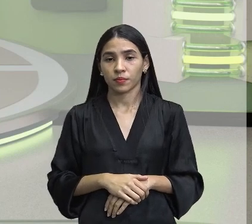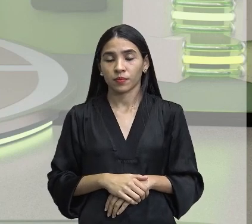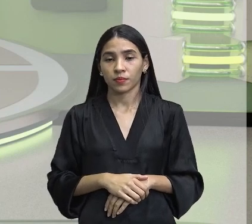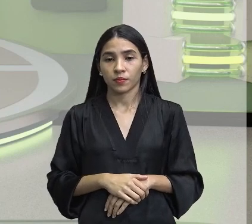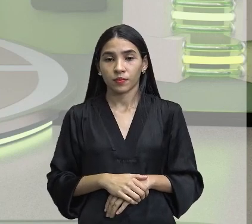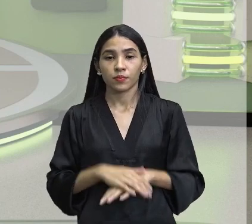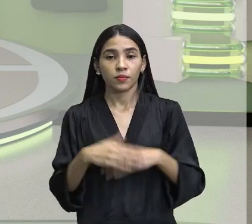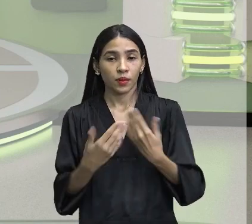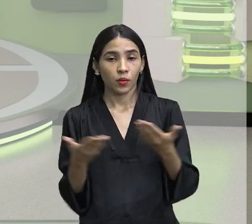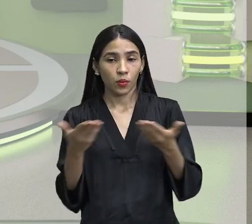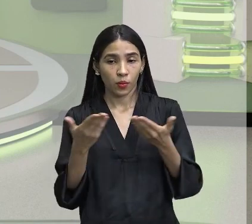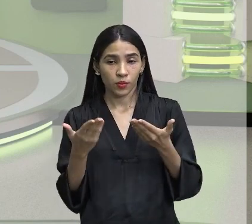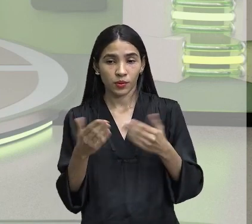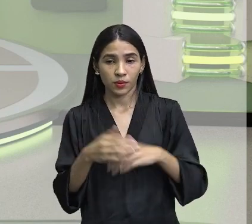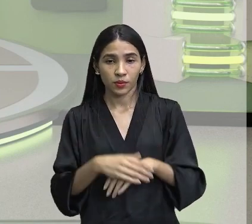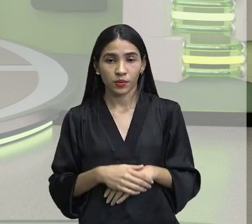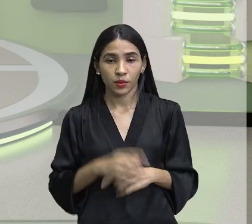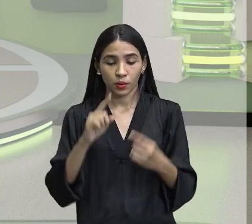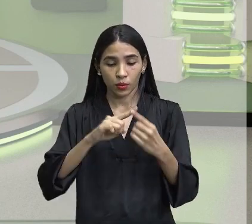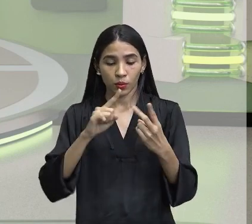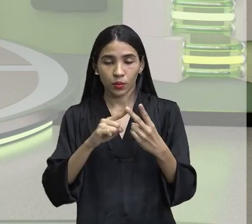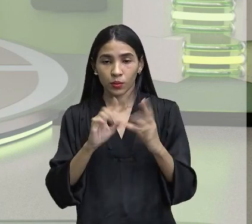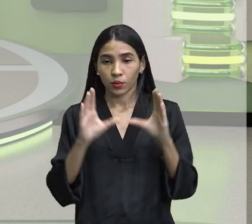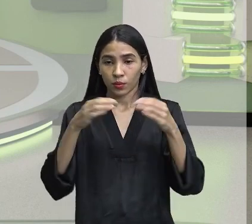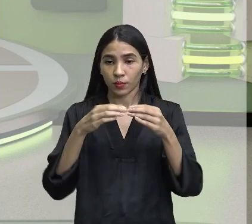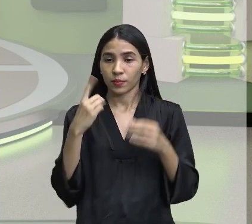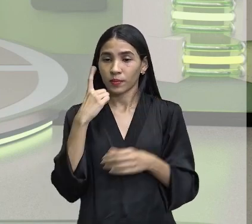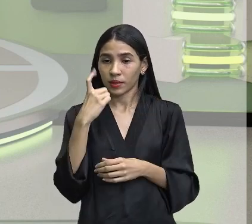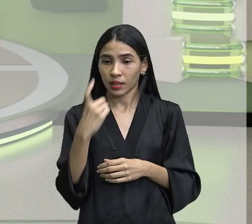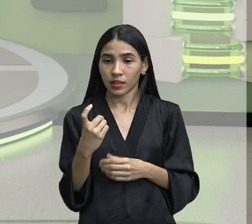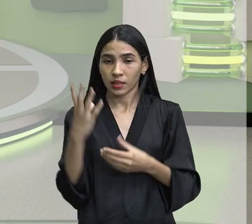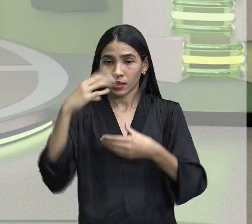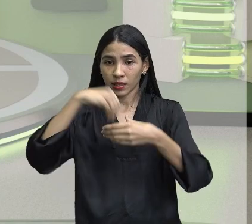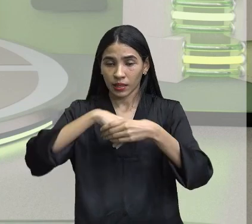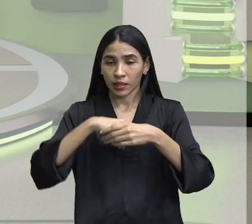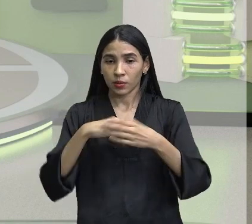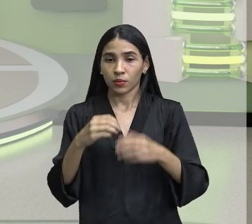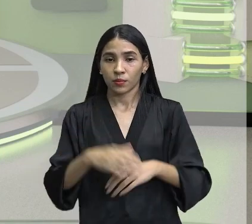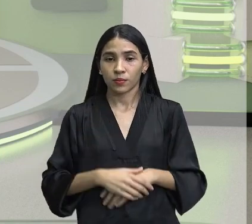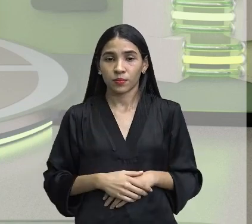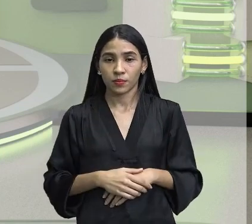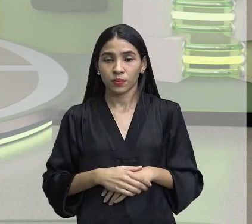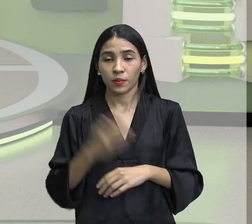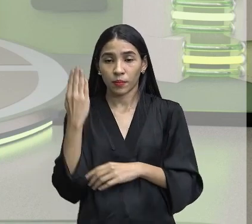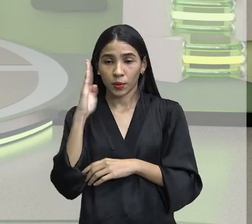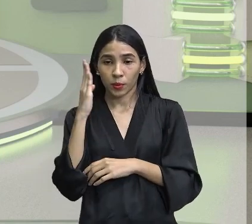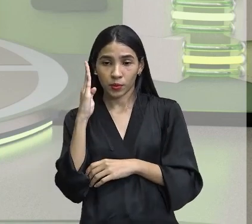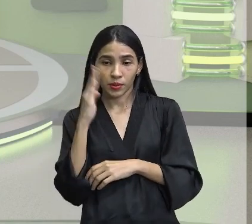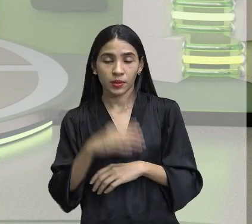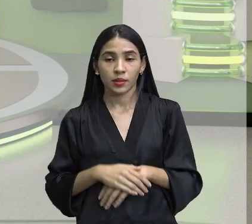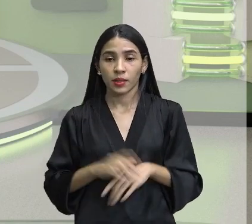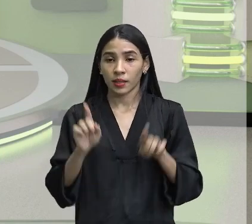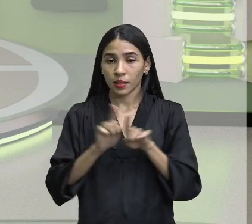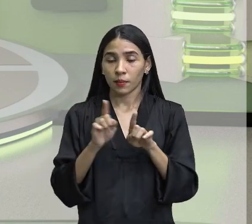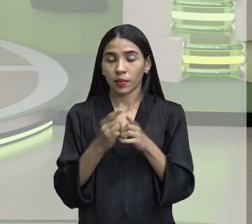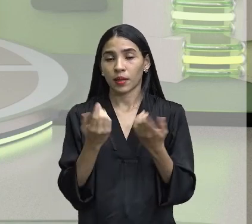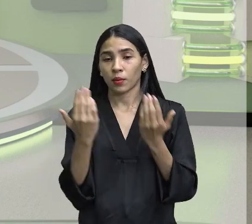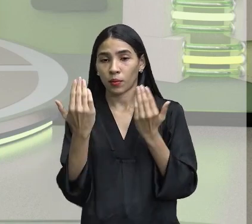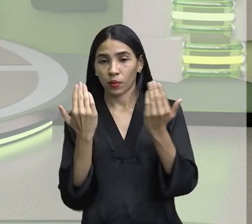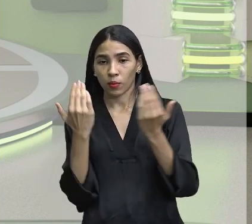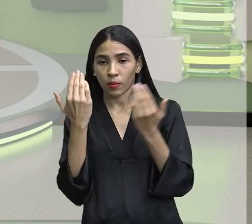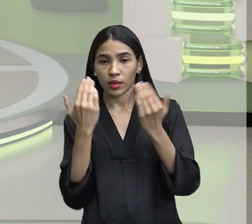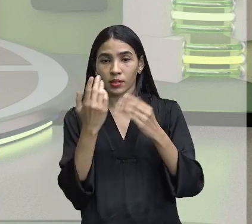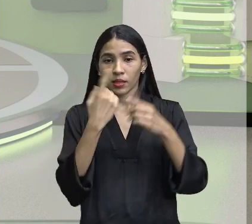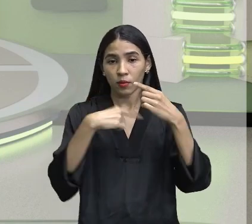apresentamos dois grupos bem interessantes dentro da linha evolutiva. Podemos fazer na nossa aula a comparação